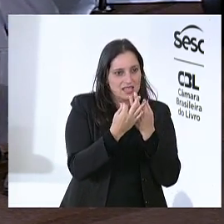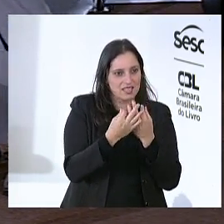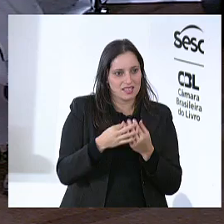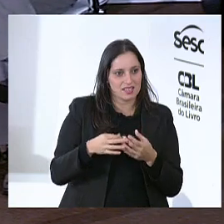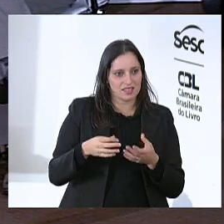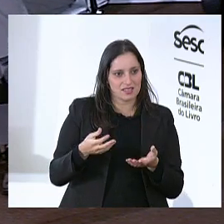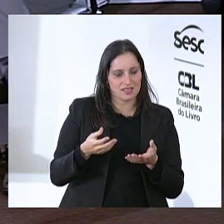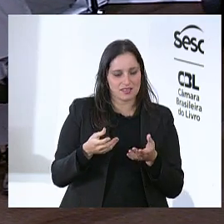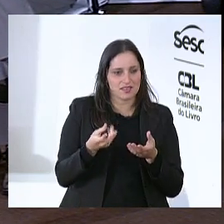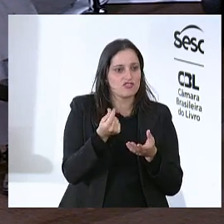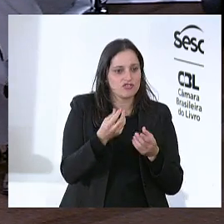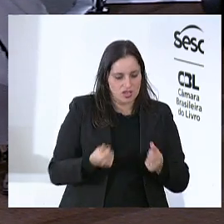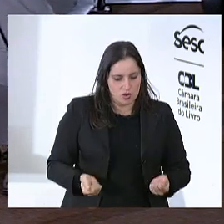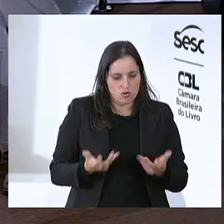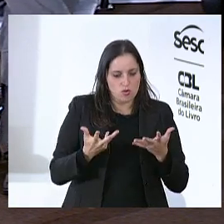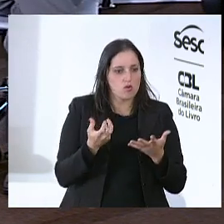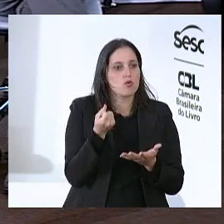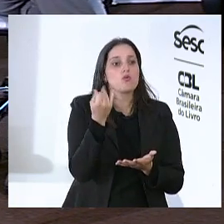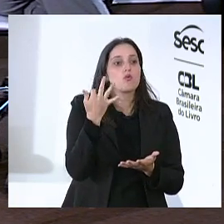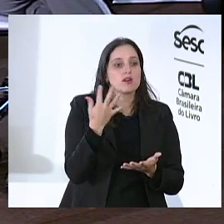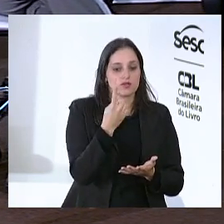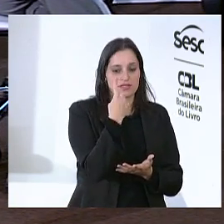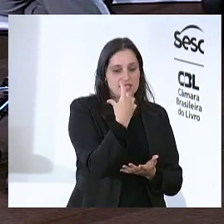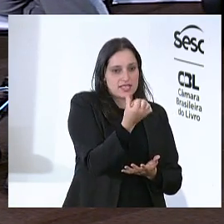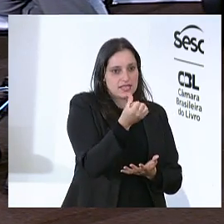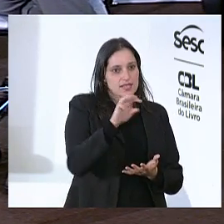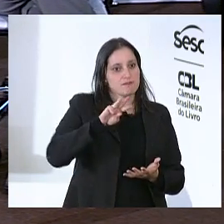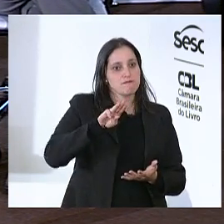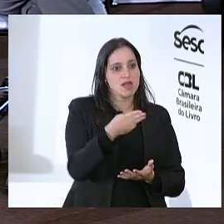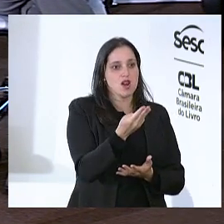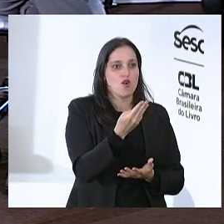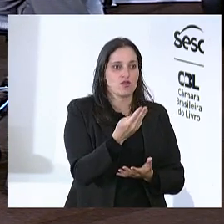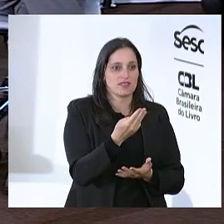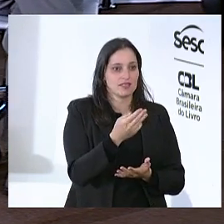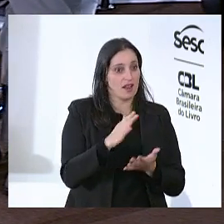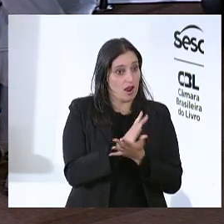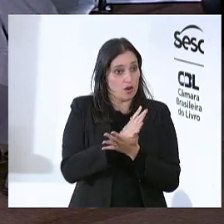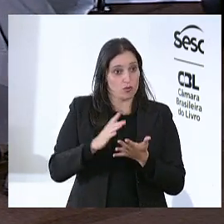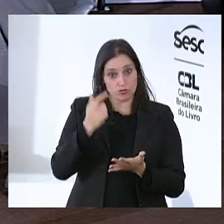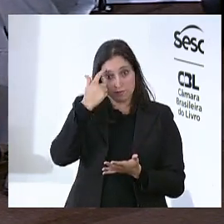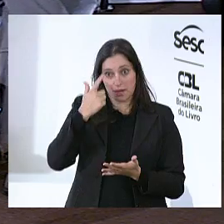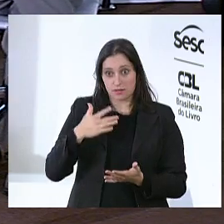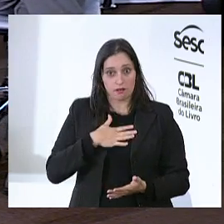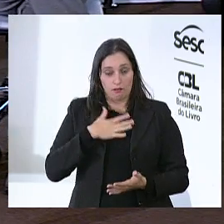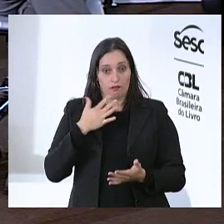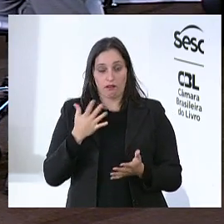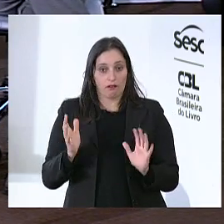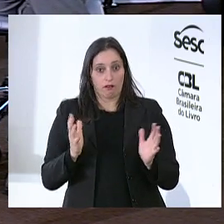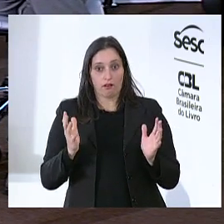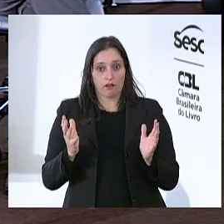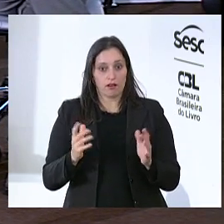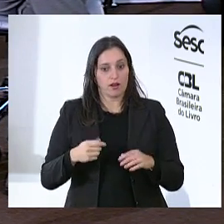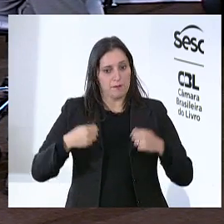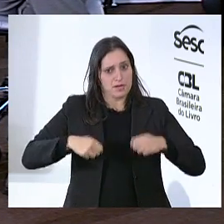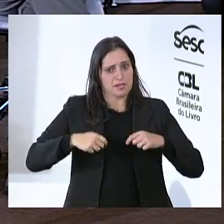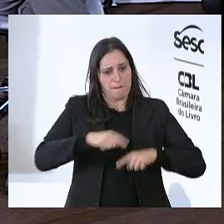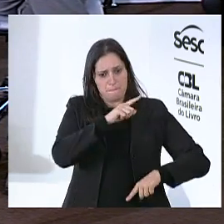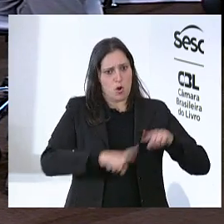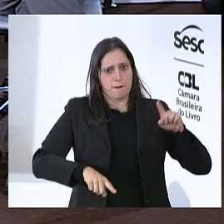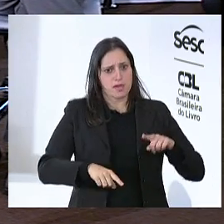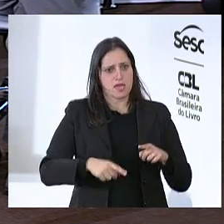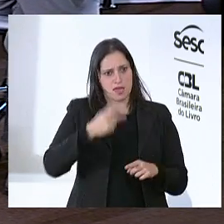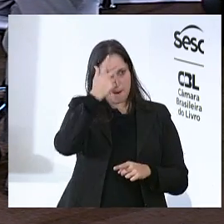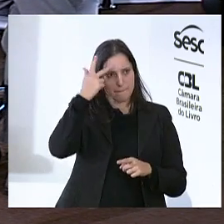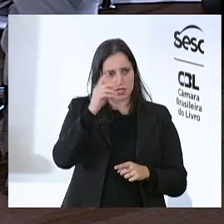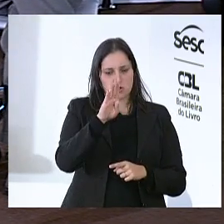muito comum isso você ouvir. Não, Bolsa Família é um escândalo. Já vi isso escrito em jornal. Tem que proibir quem ganha Bolsa Família de